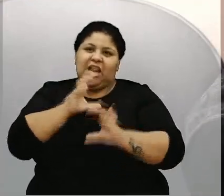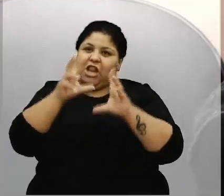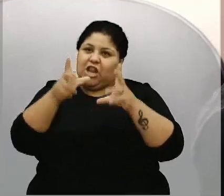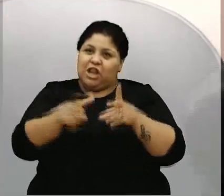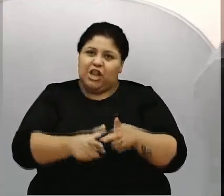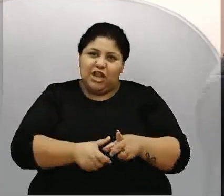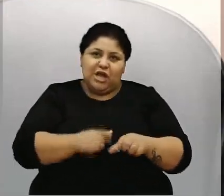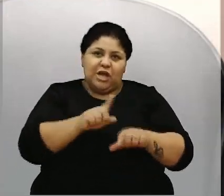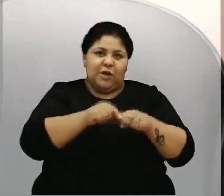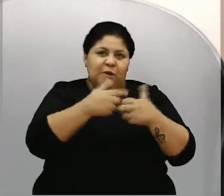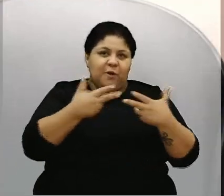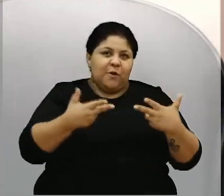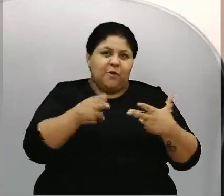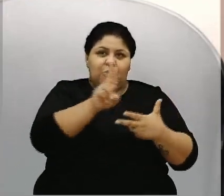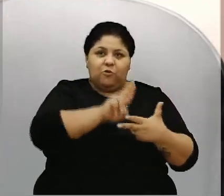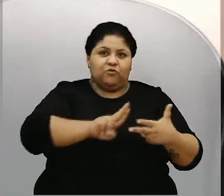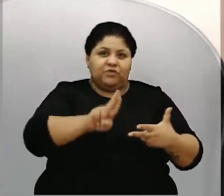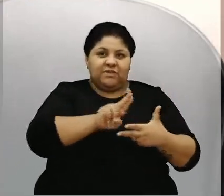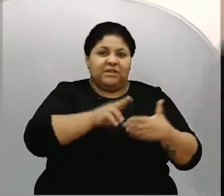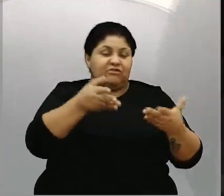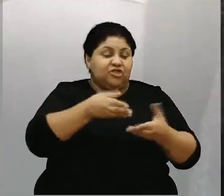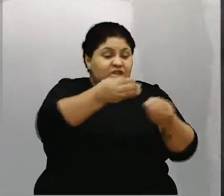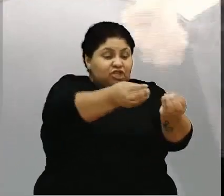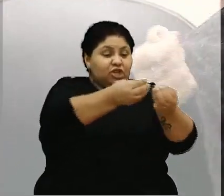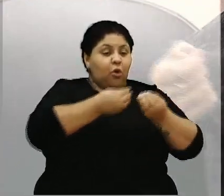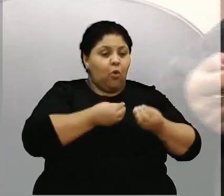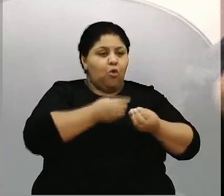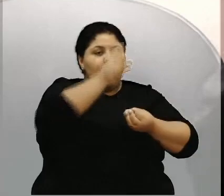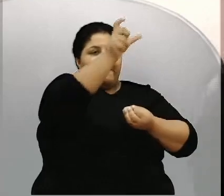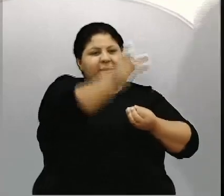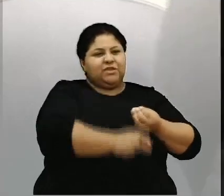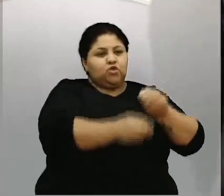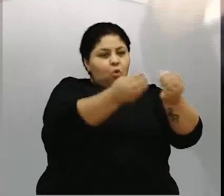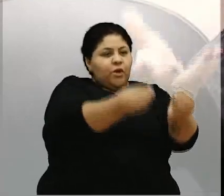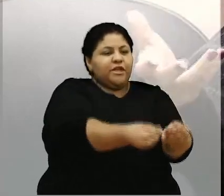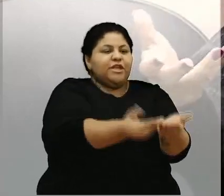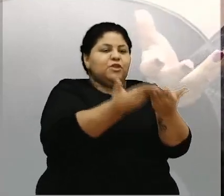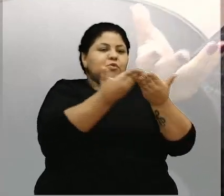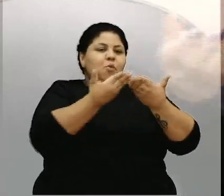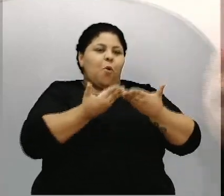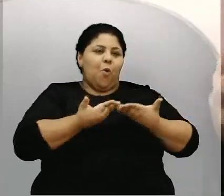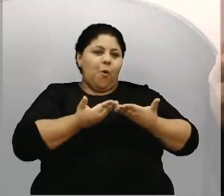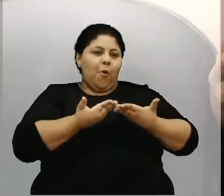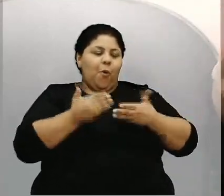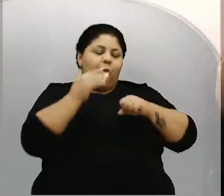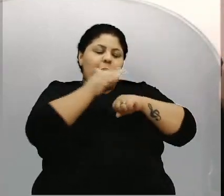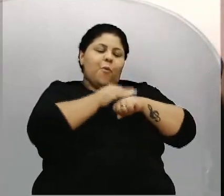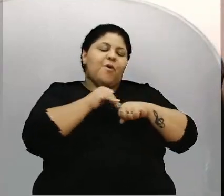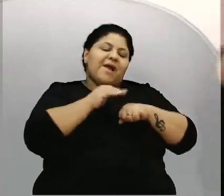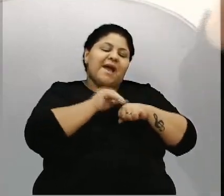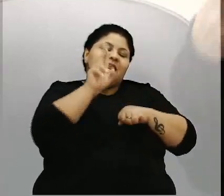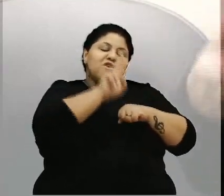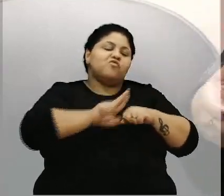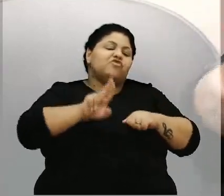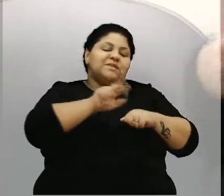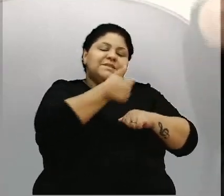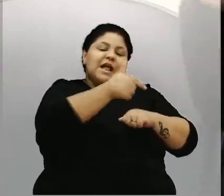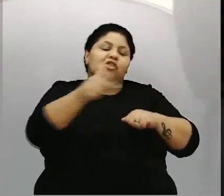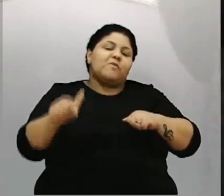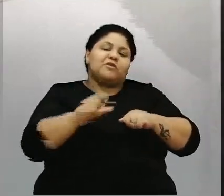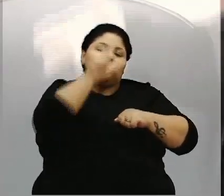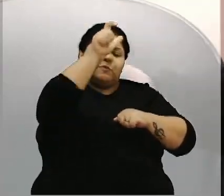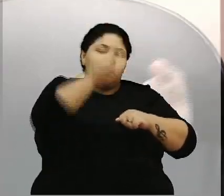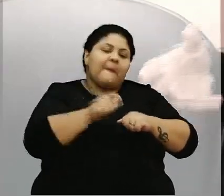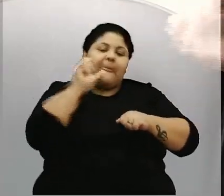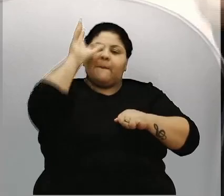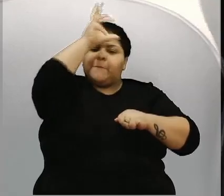que é usado lá já é um material que vem de doação, então alguém que entrega com esse carinho para ser utilizado para as pessoas, para o aprendizado,